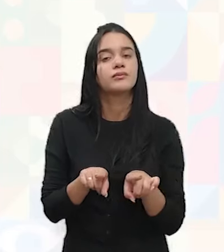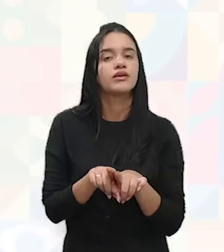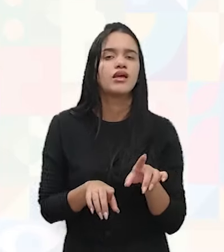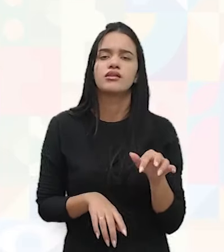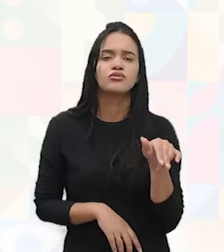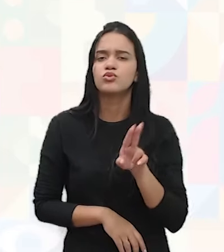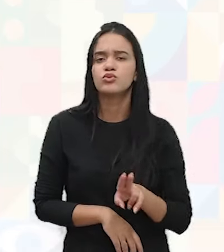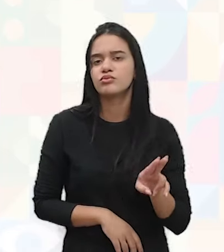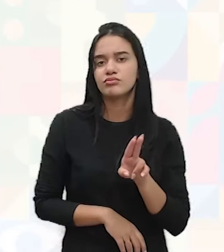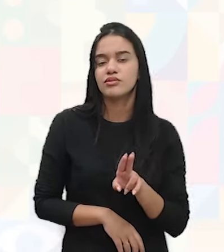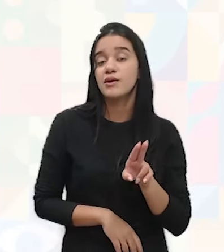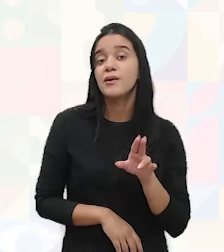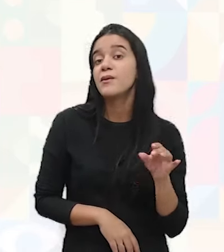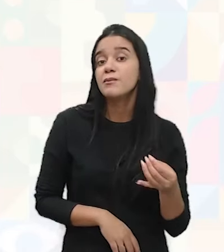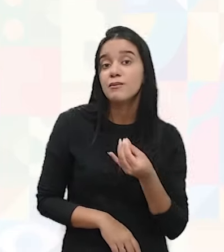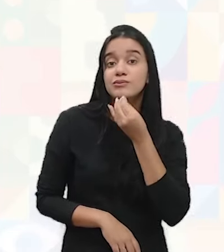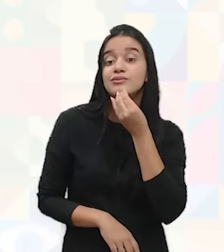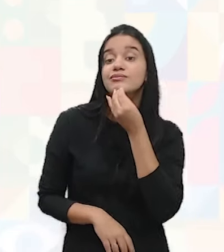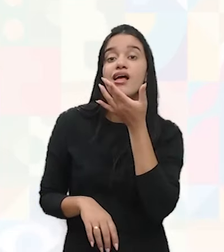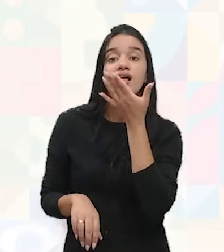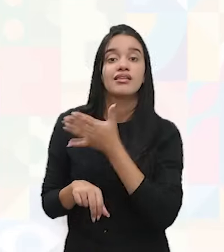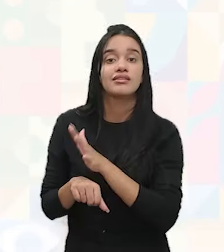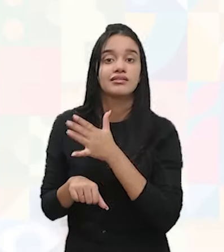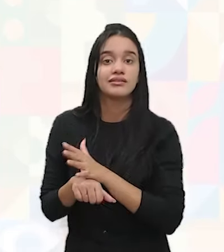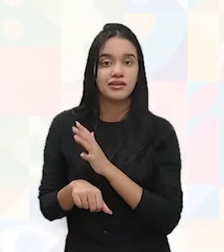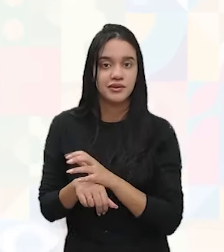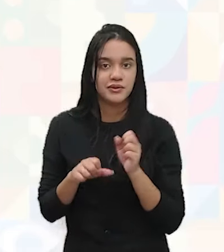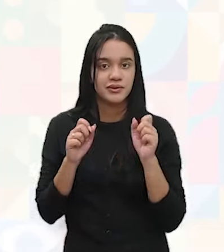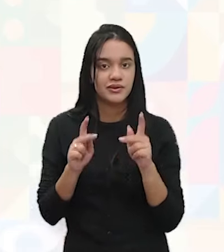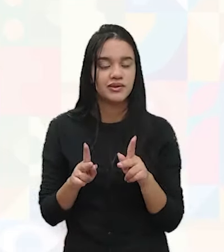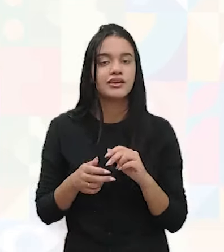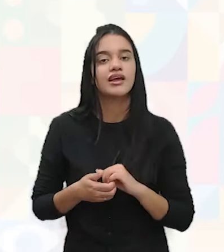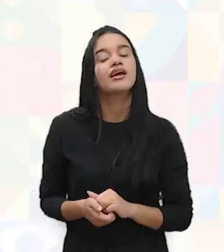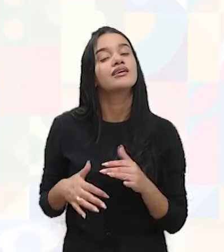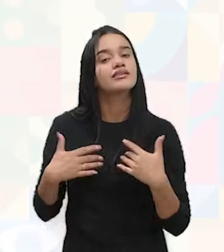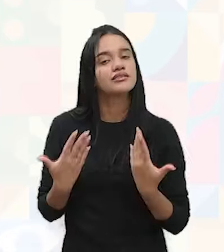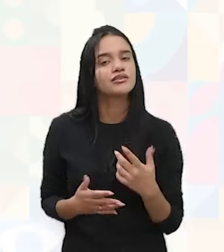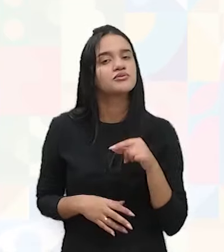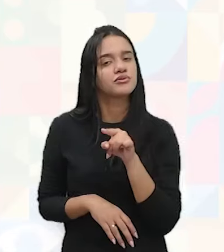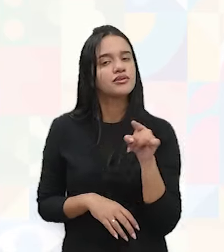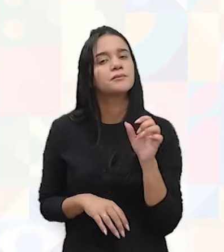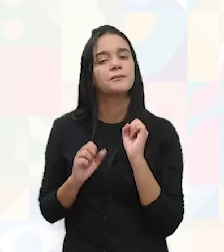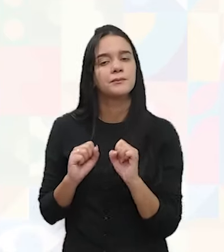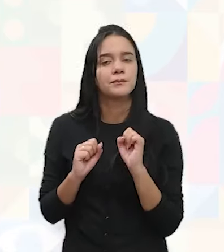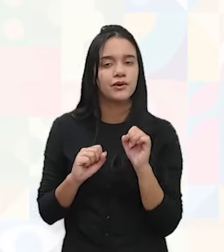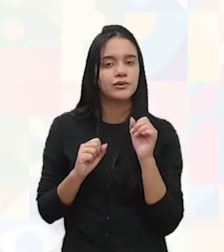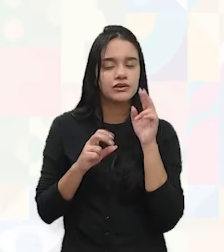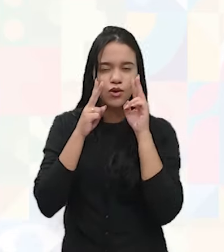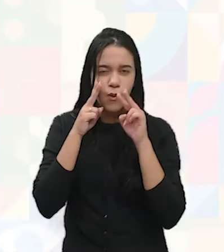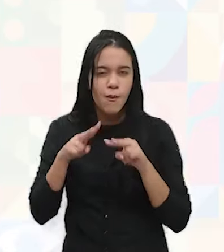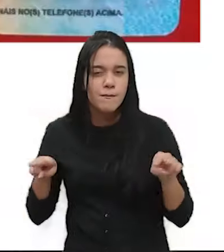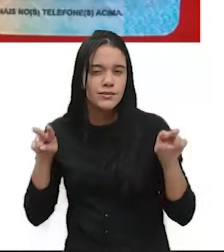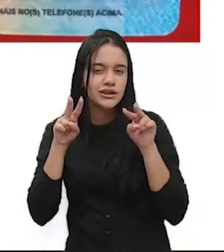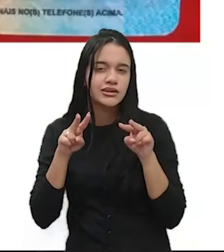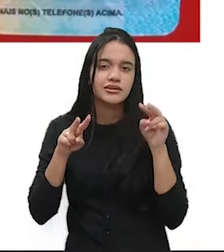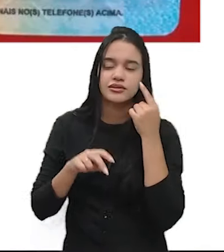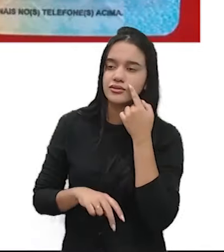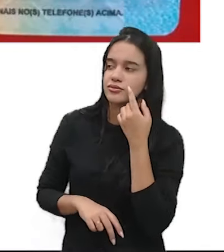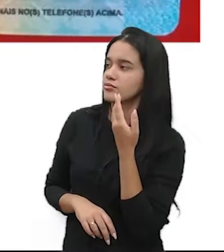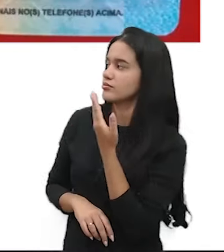mesmo porque não aproveitar para fazer um treinamento interno Tá certo então Conforme você pode observar em tela Tá marcadinho ali